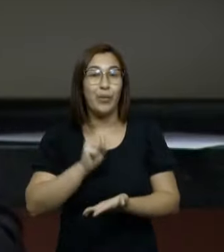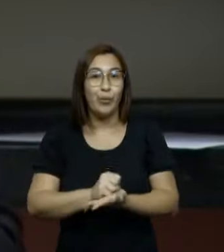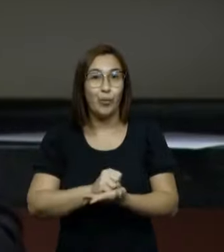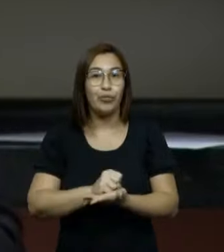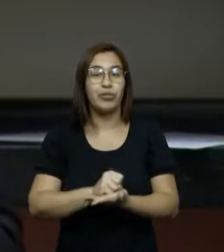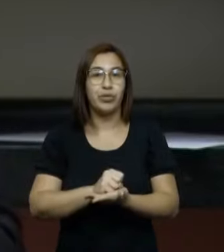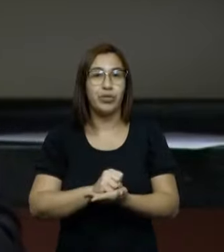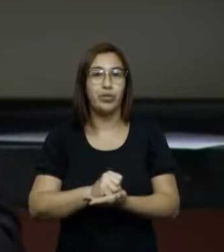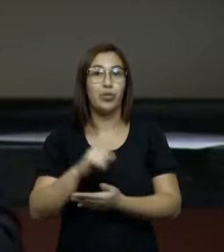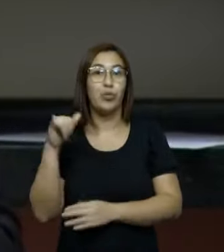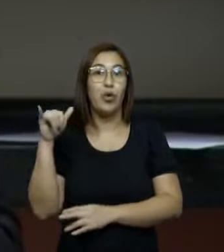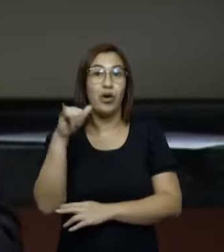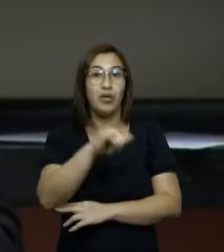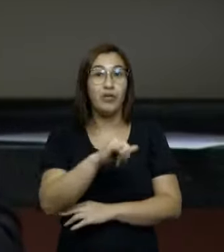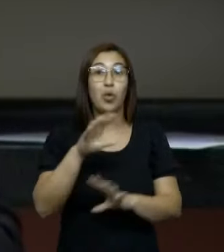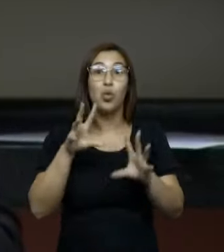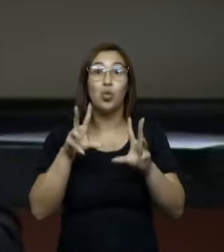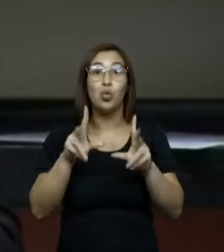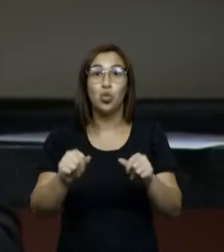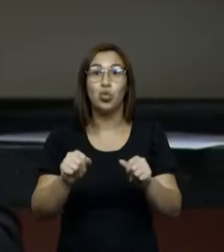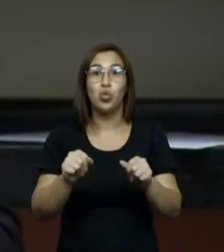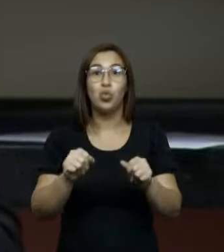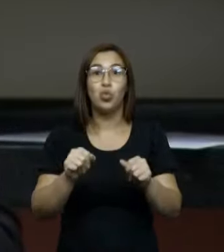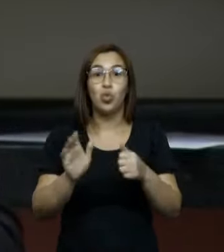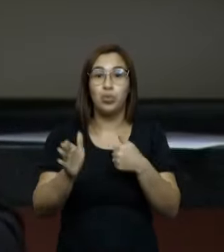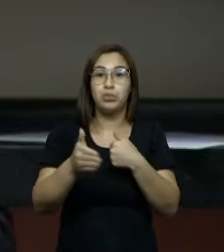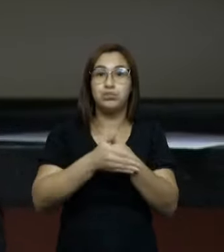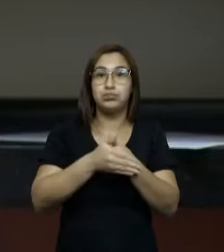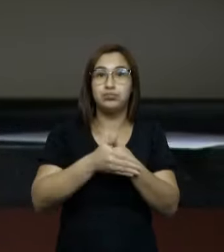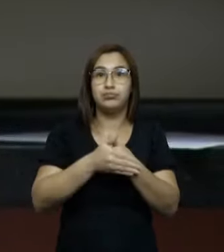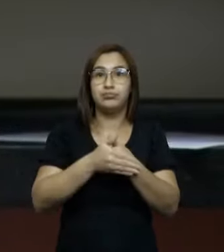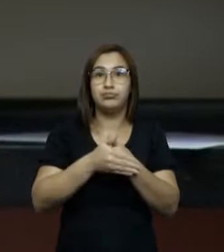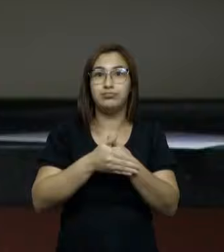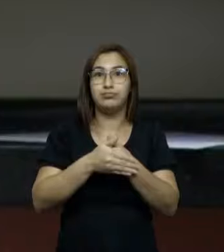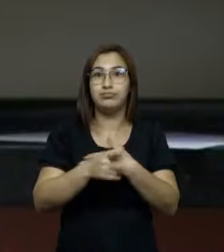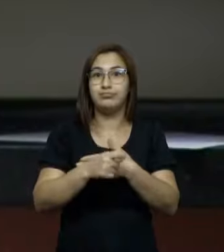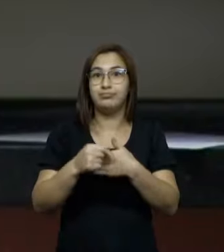avião estão todos sob sigilo na Casa Civil.